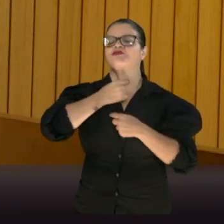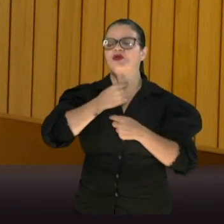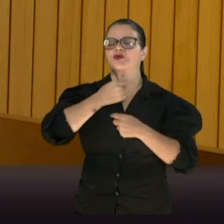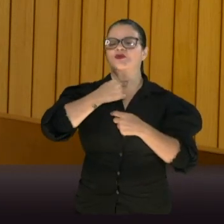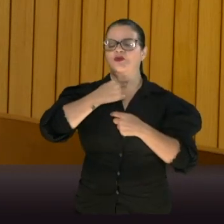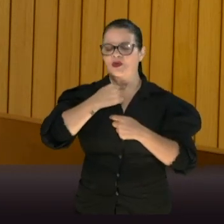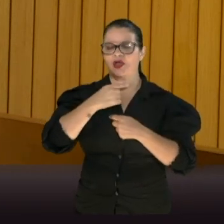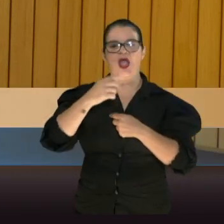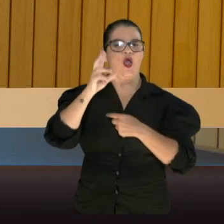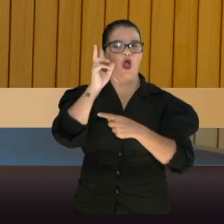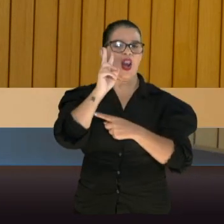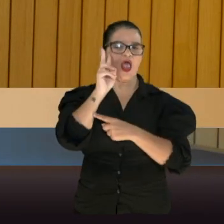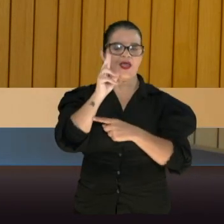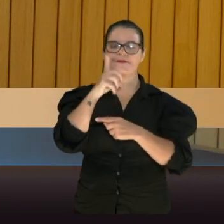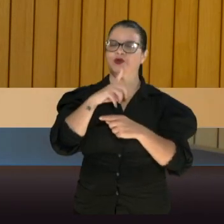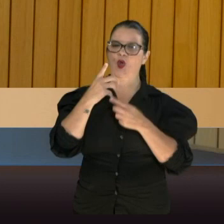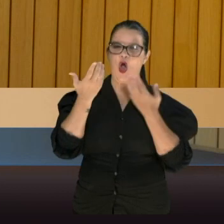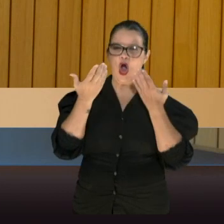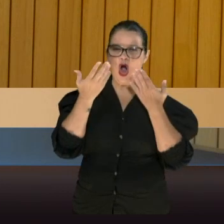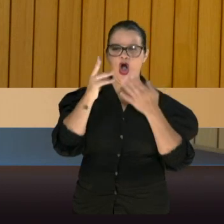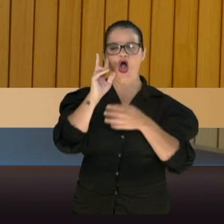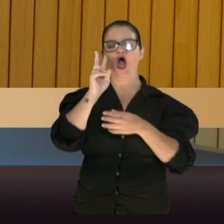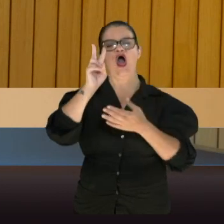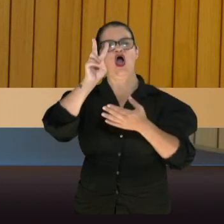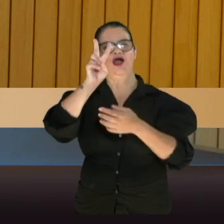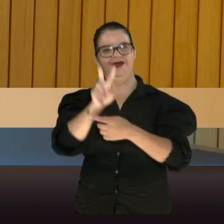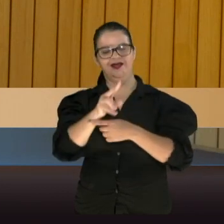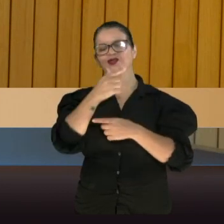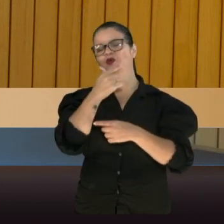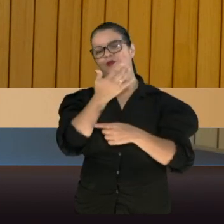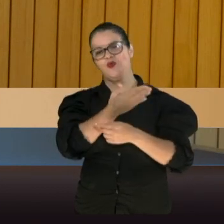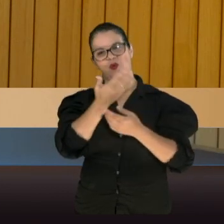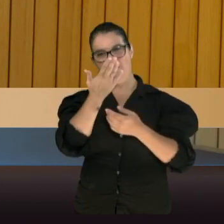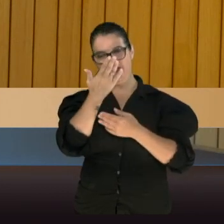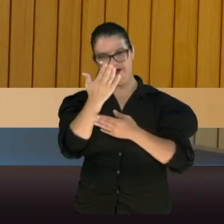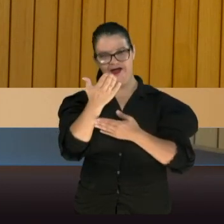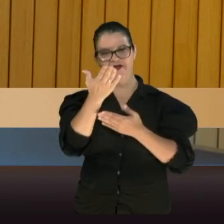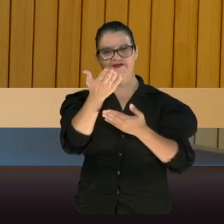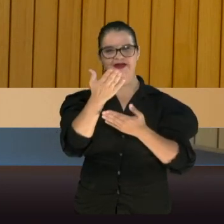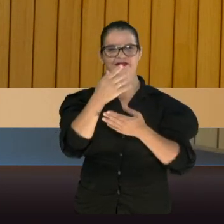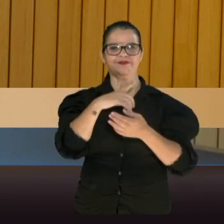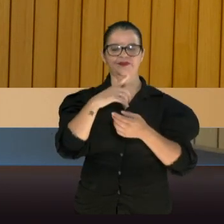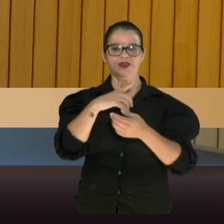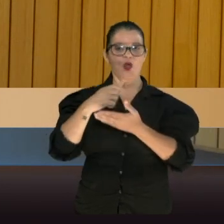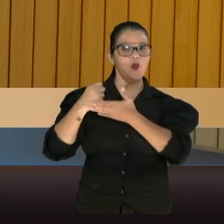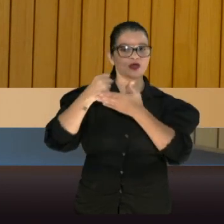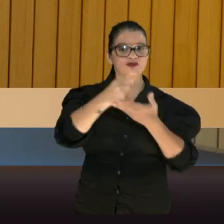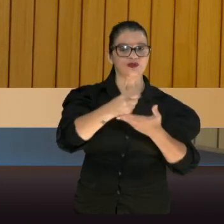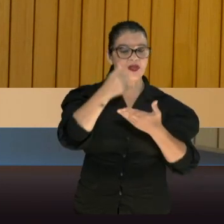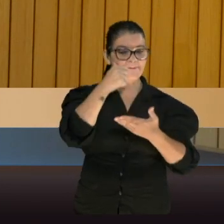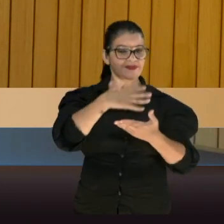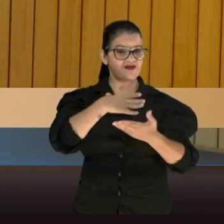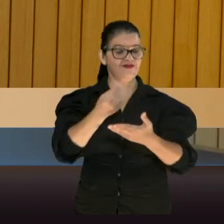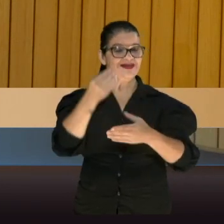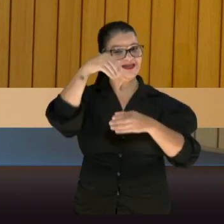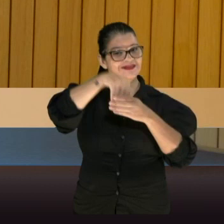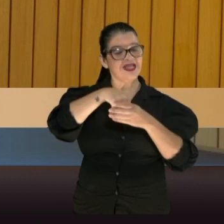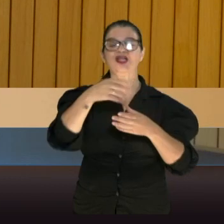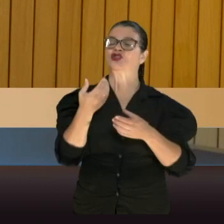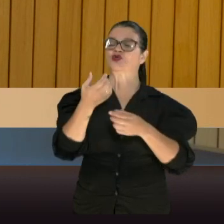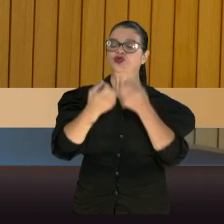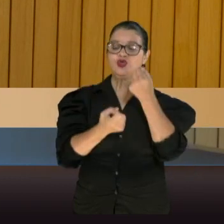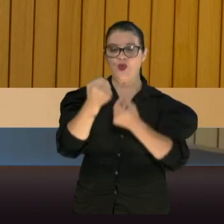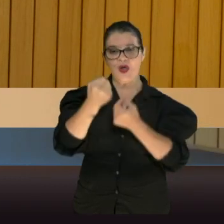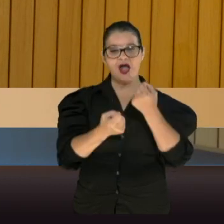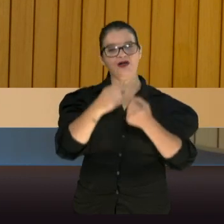lembro, inclusive, agora olhando aqui para o companheiro aqui na frente, eu socorri minha filha dentro de uma viatura da Polícia